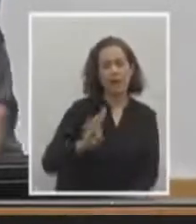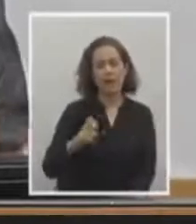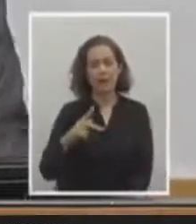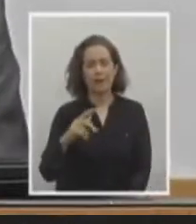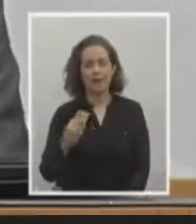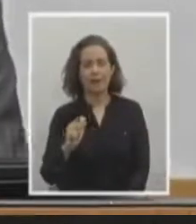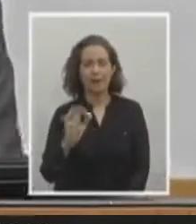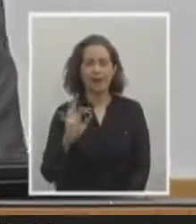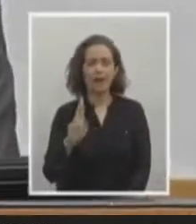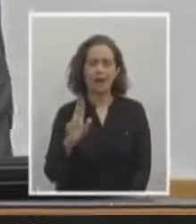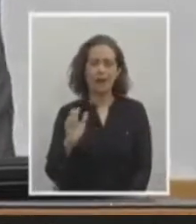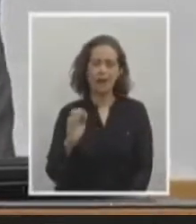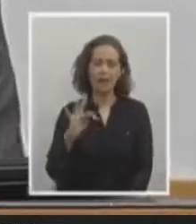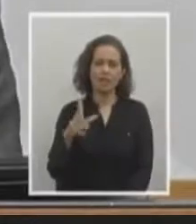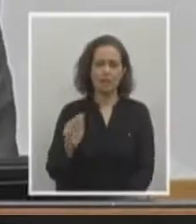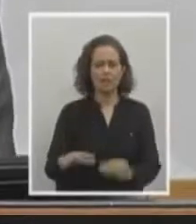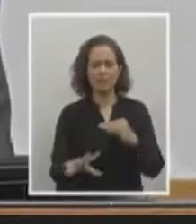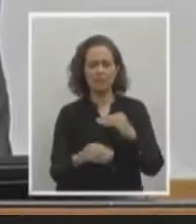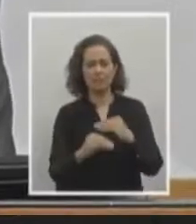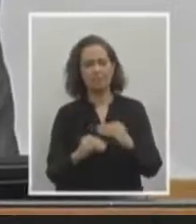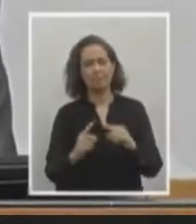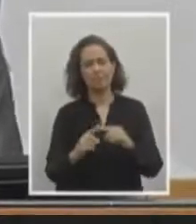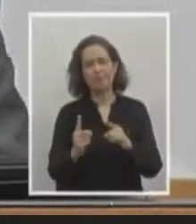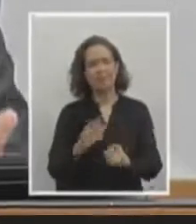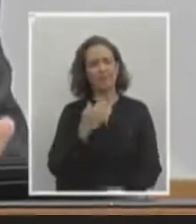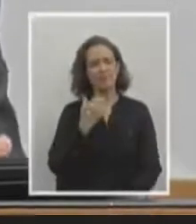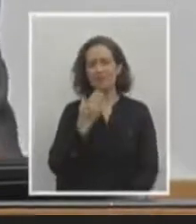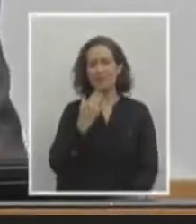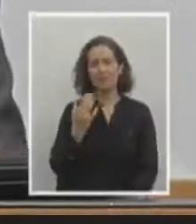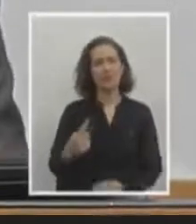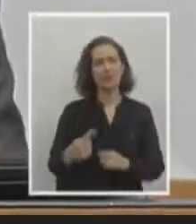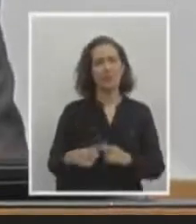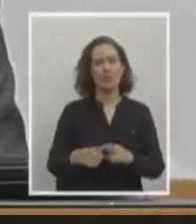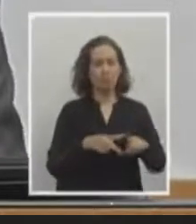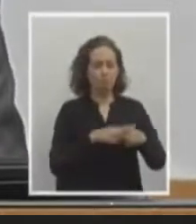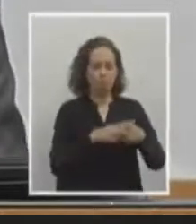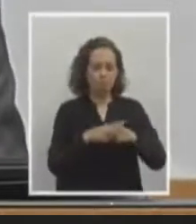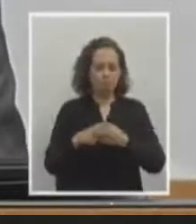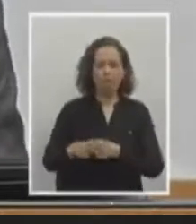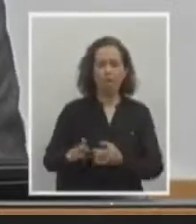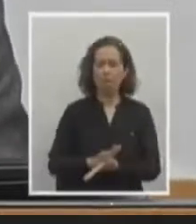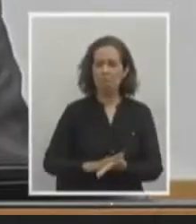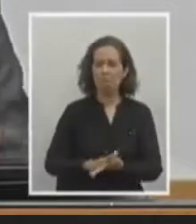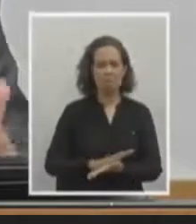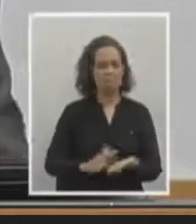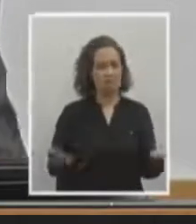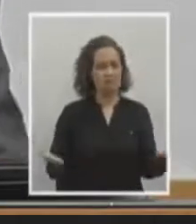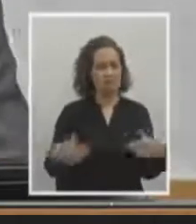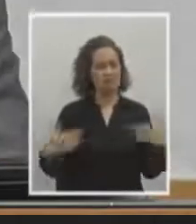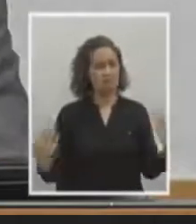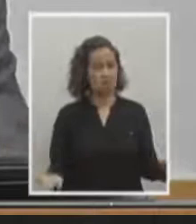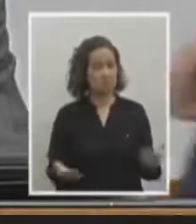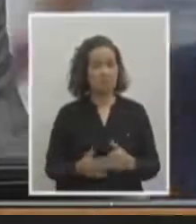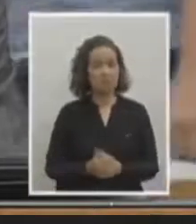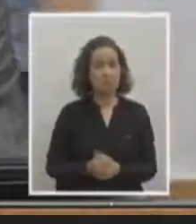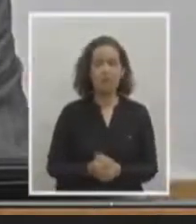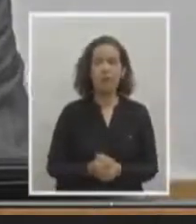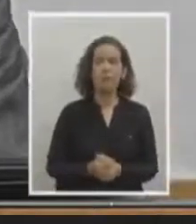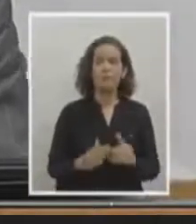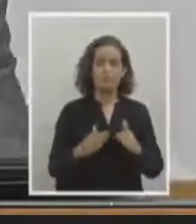mas ela não reparou os equívocos apresentados na nota técnica 04. Então, aqui eu faço esse